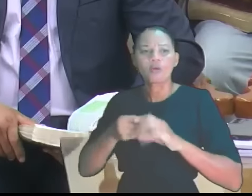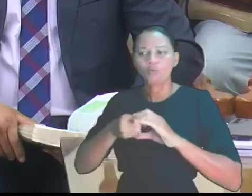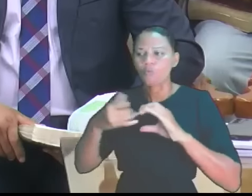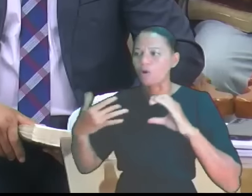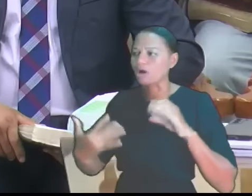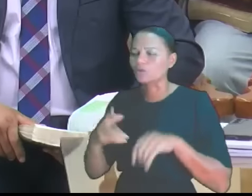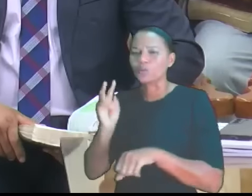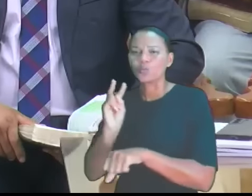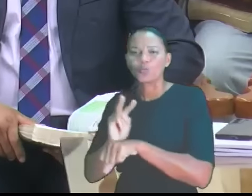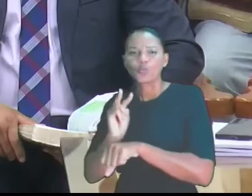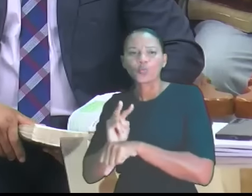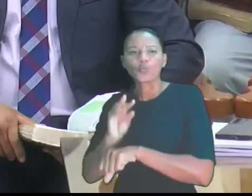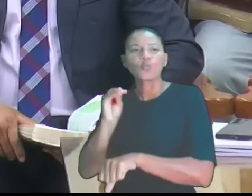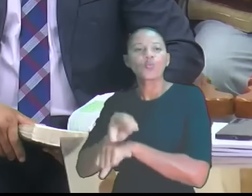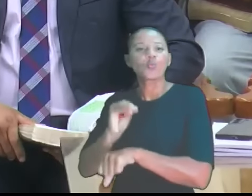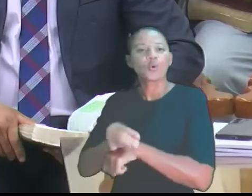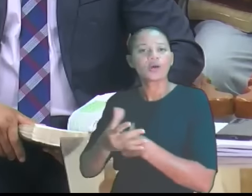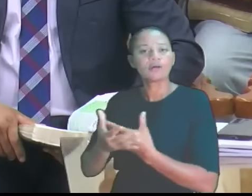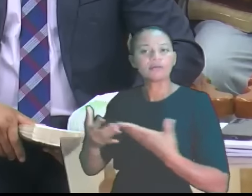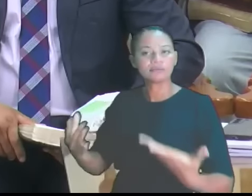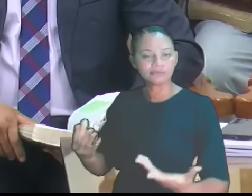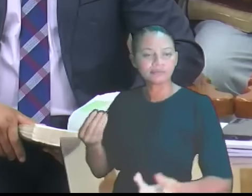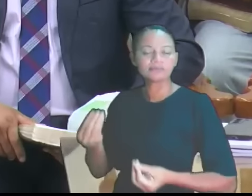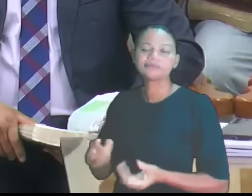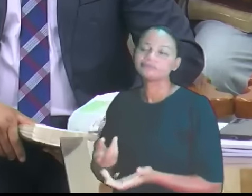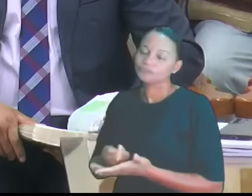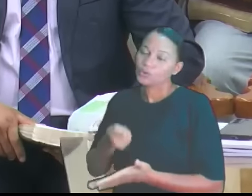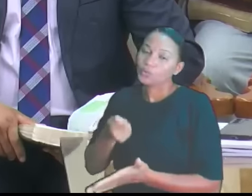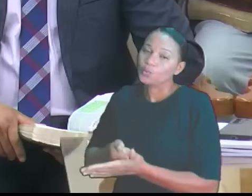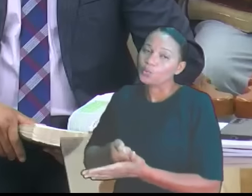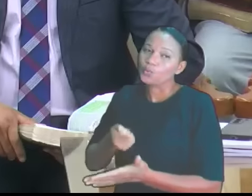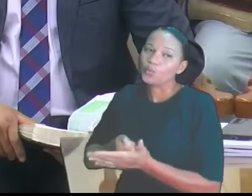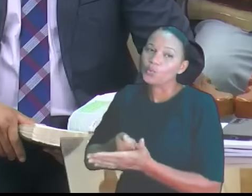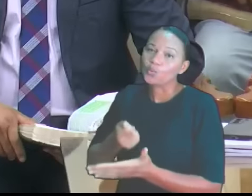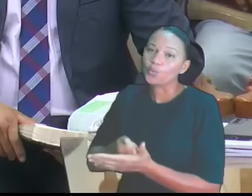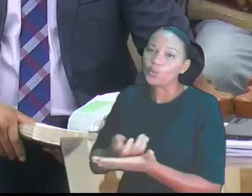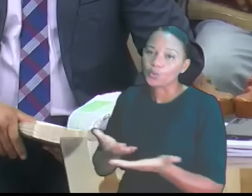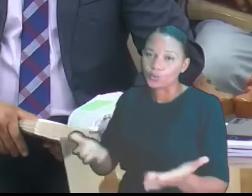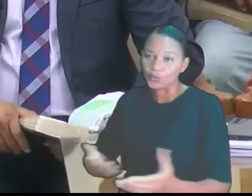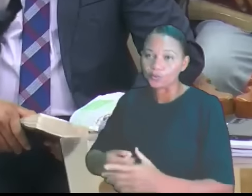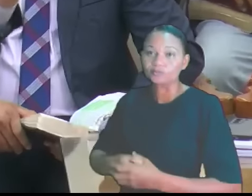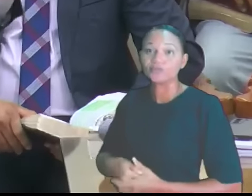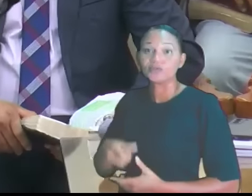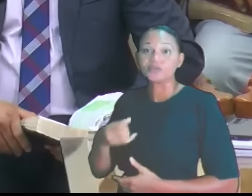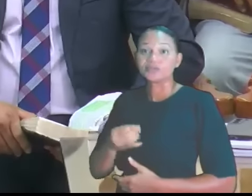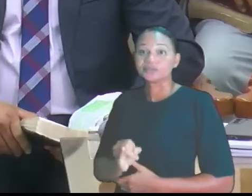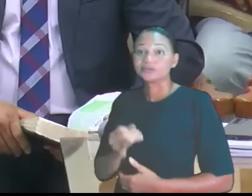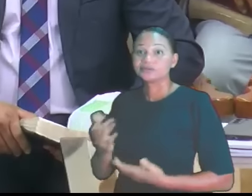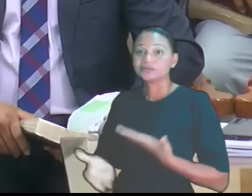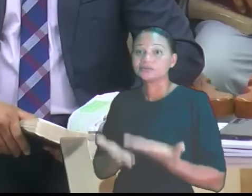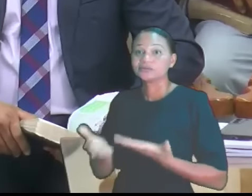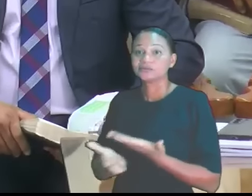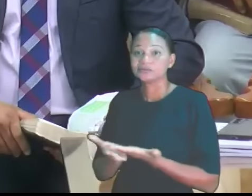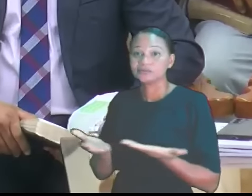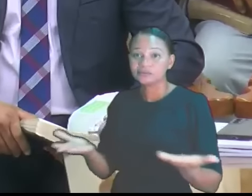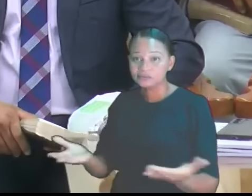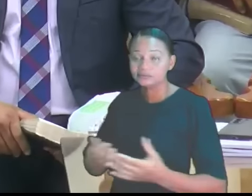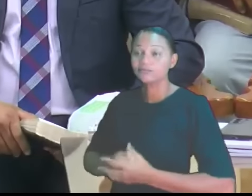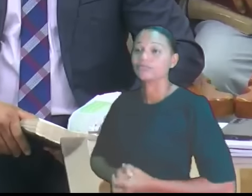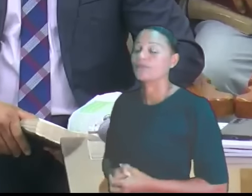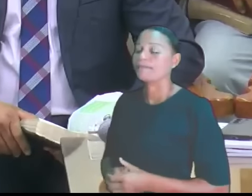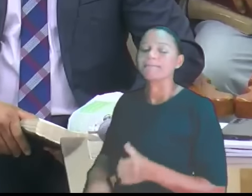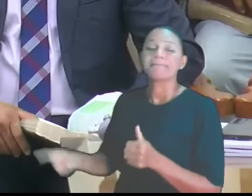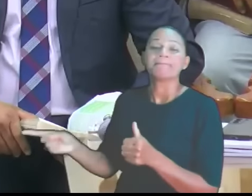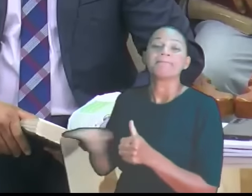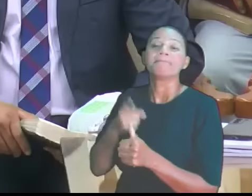provisão? Está no aspecto da vontade condicional. Se não, vejamos. Quando pela